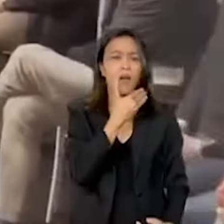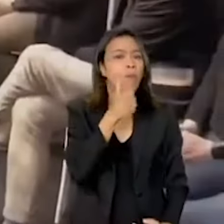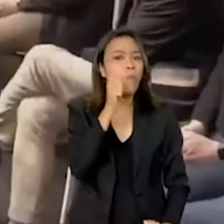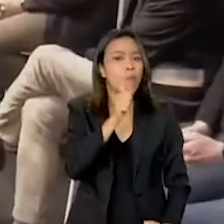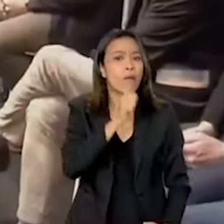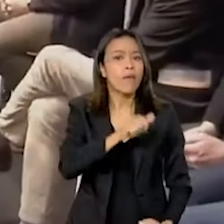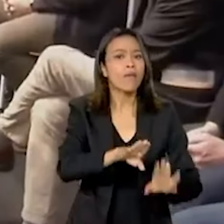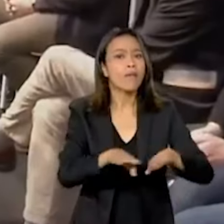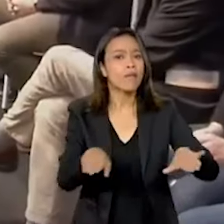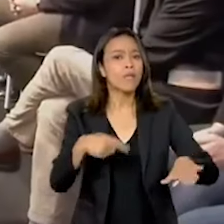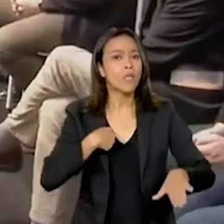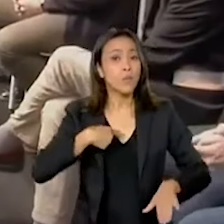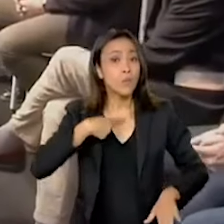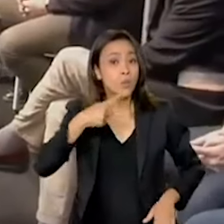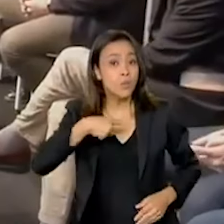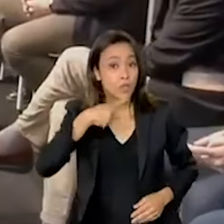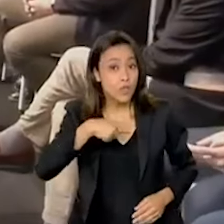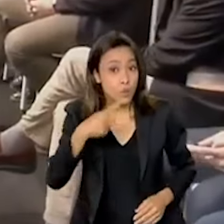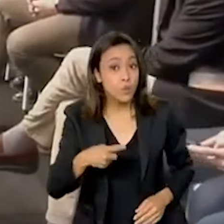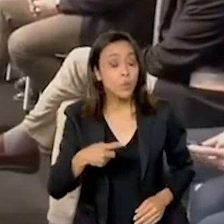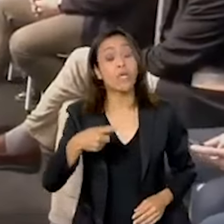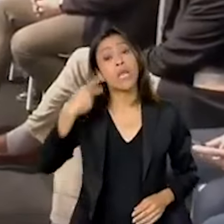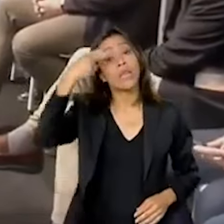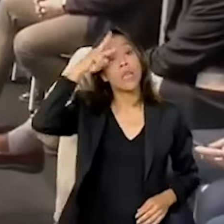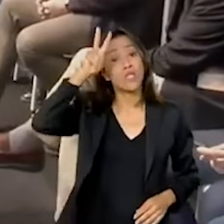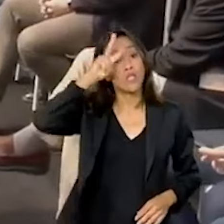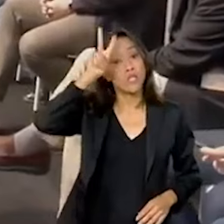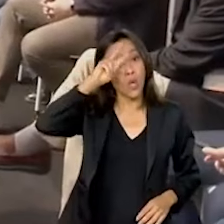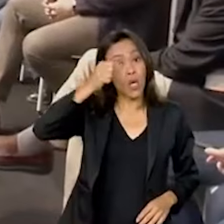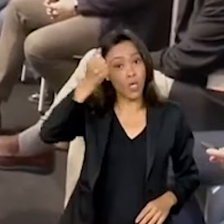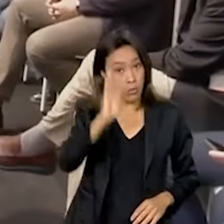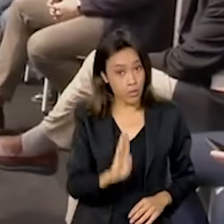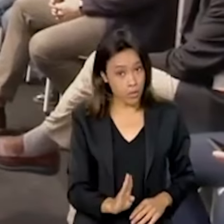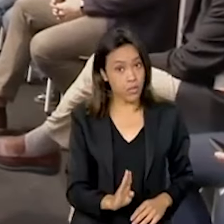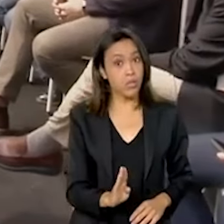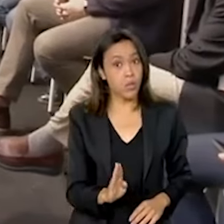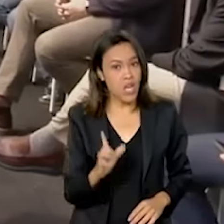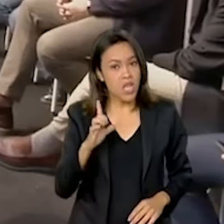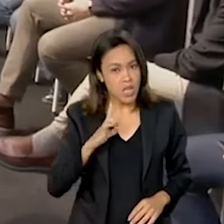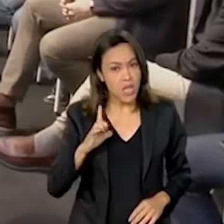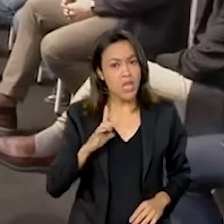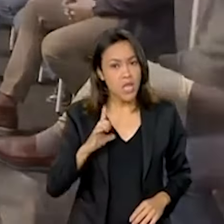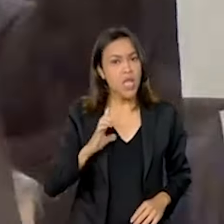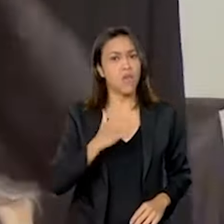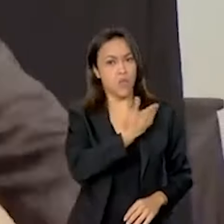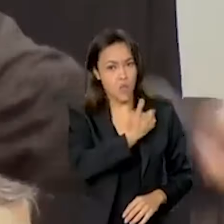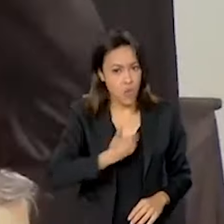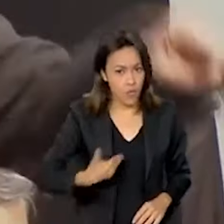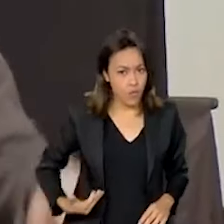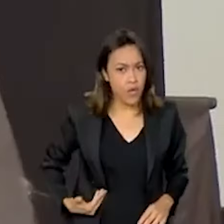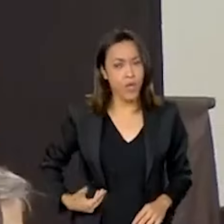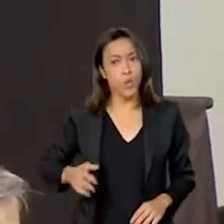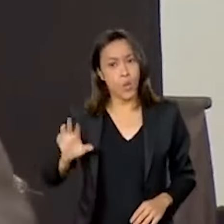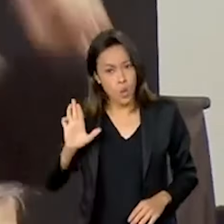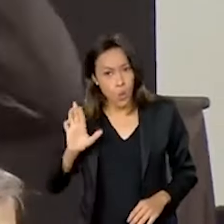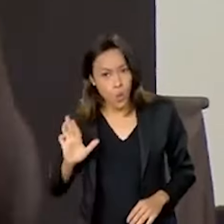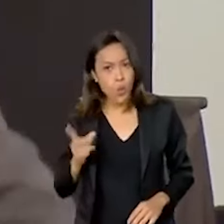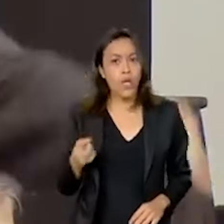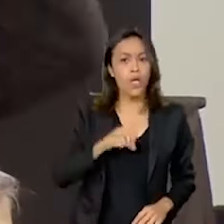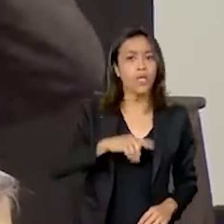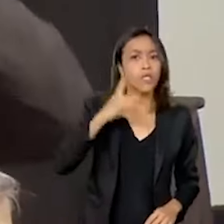eu duvido que na história da República Brasileira houve um governo, além de Lula e Dilma,